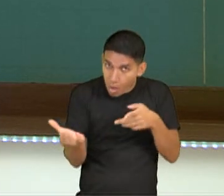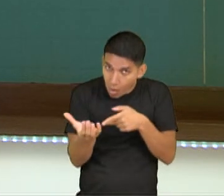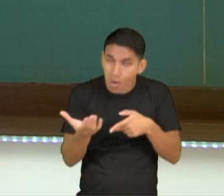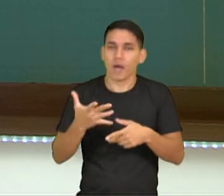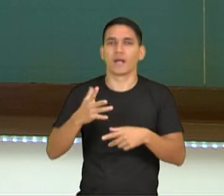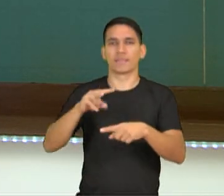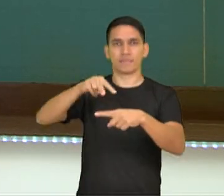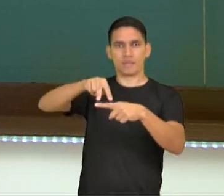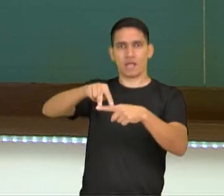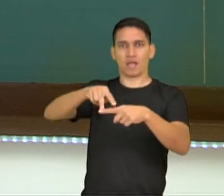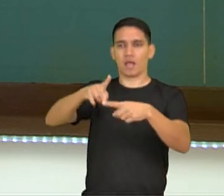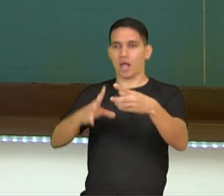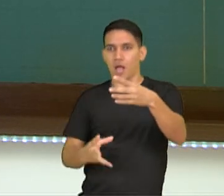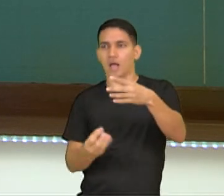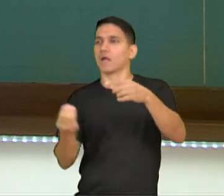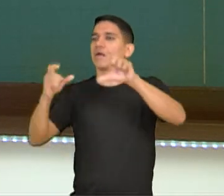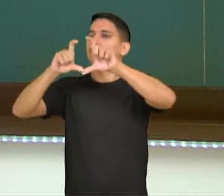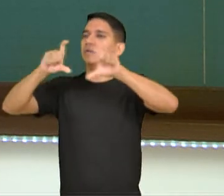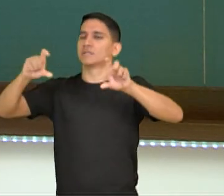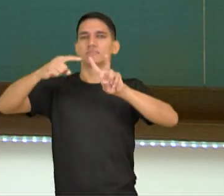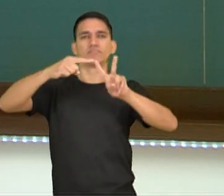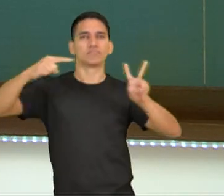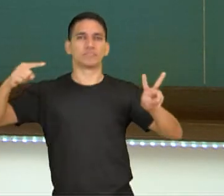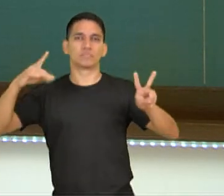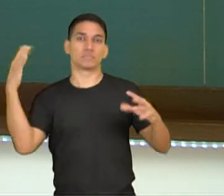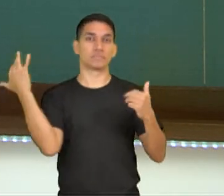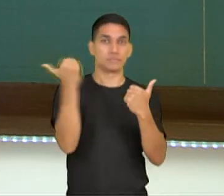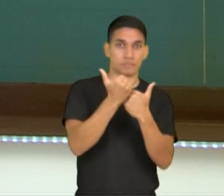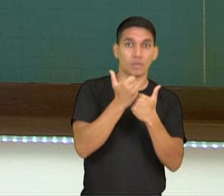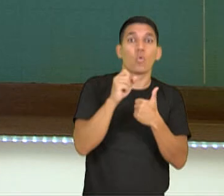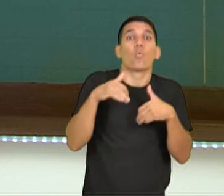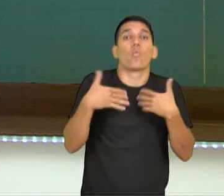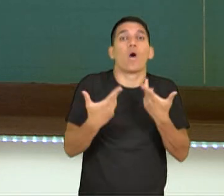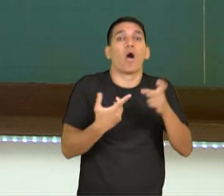delta e ir lá para a fórmula, para a gente poder encontrar